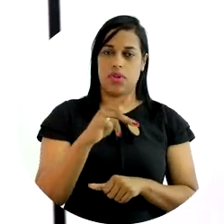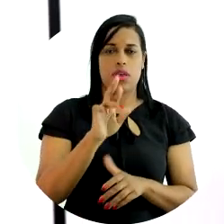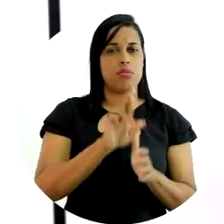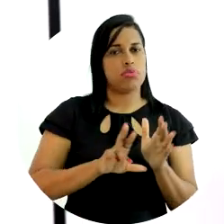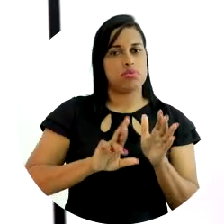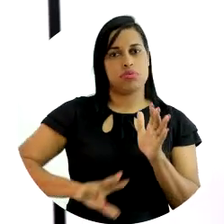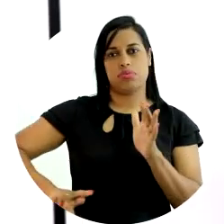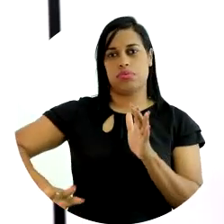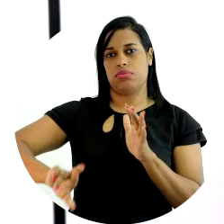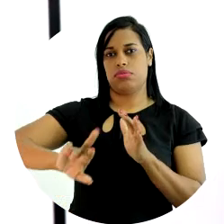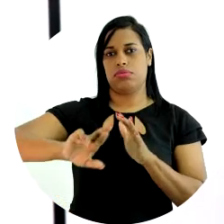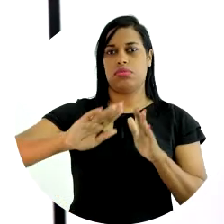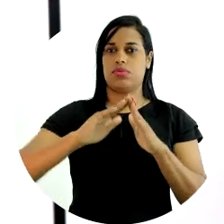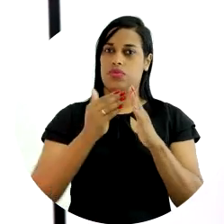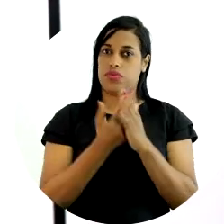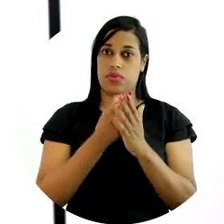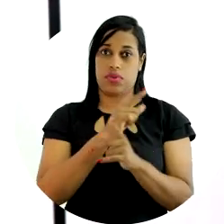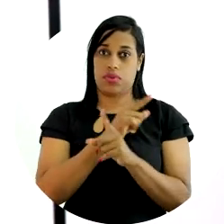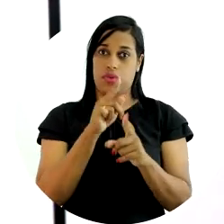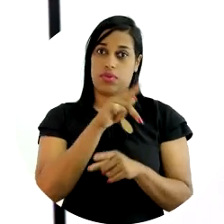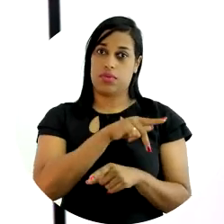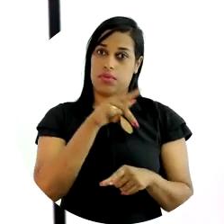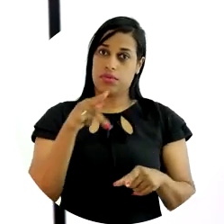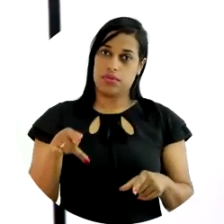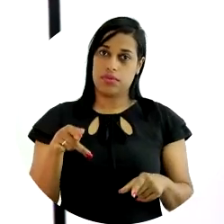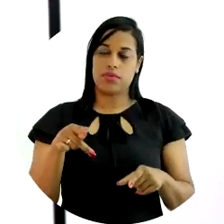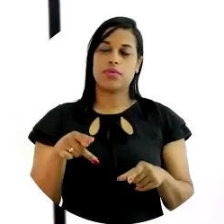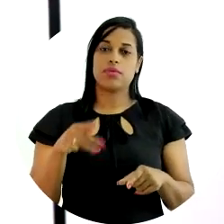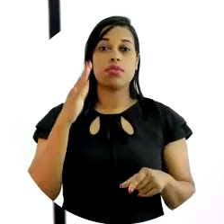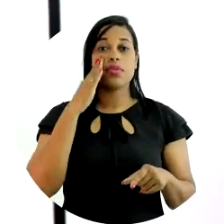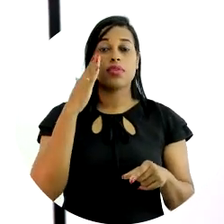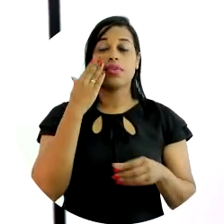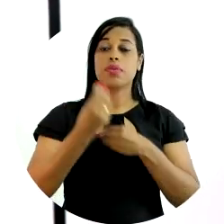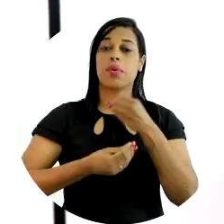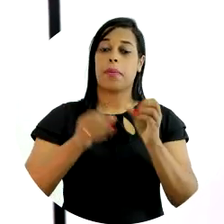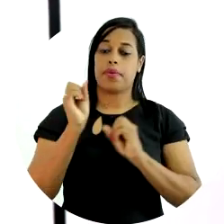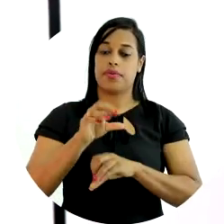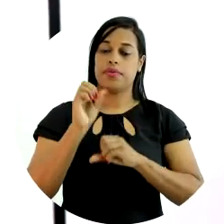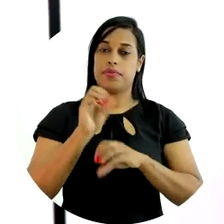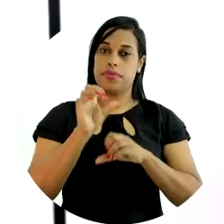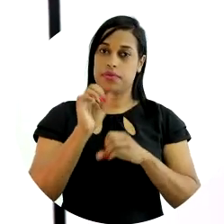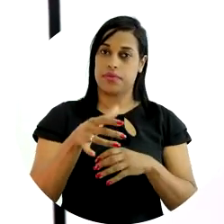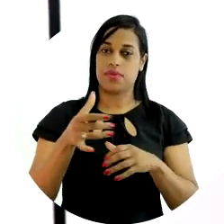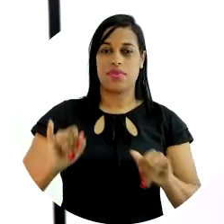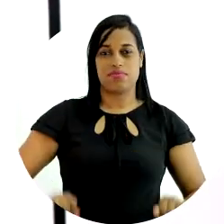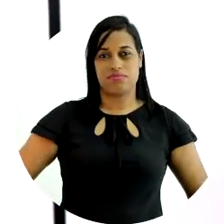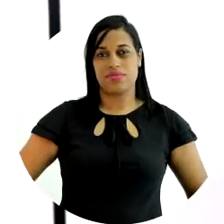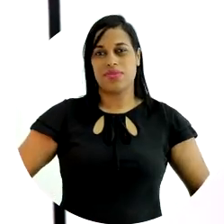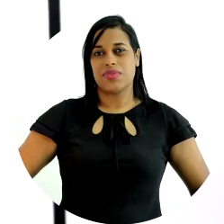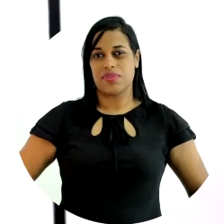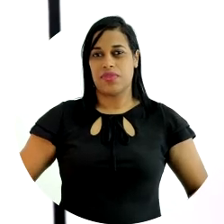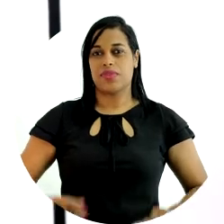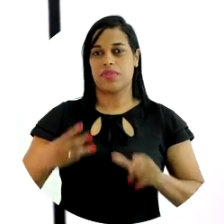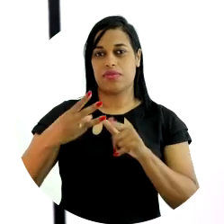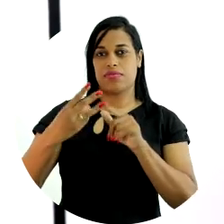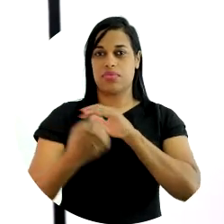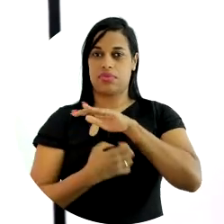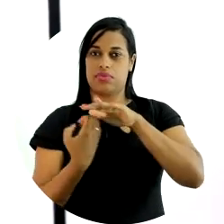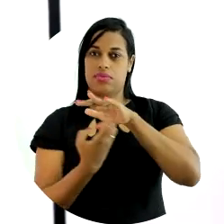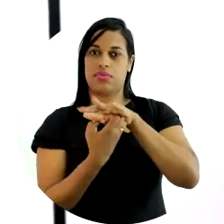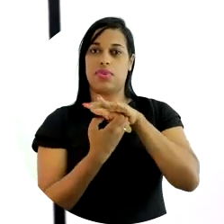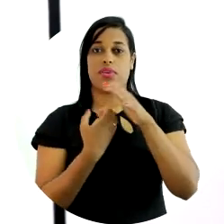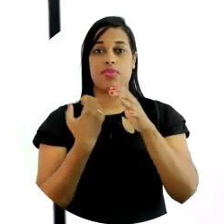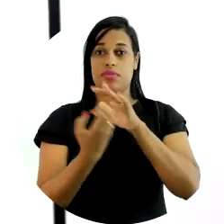mudança e muitos dos funcionários de escola que não eram professores, né, não eram entendidos como educadores, eles passaram a sofrer um processo